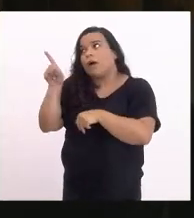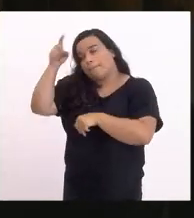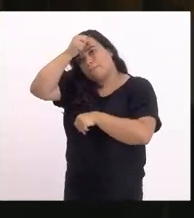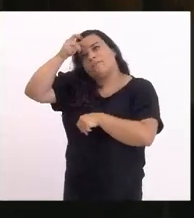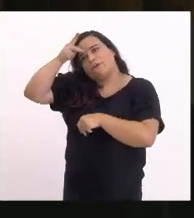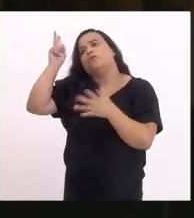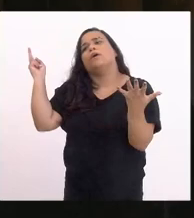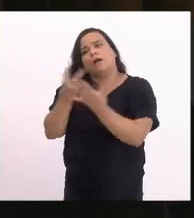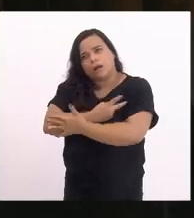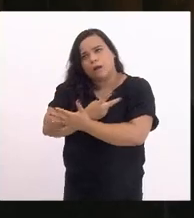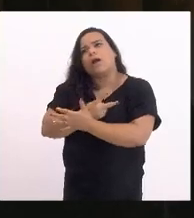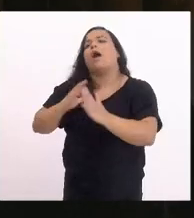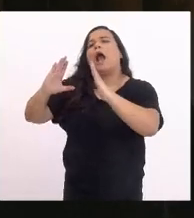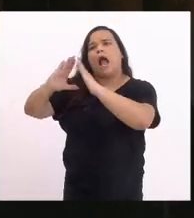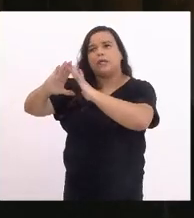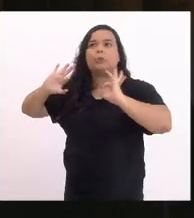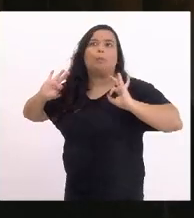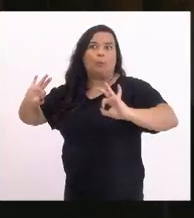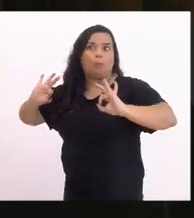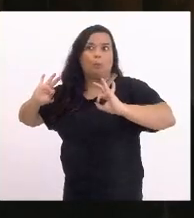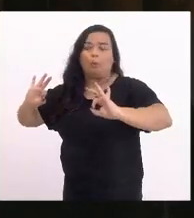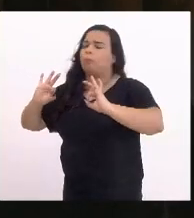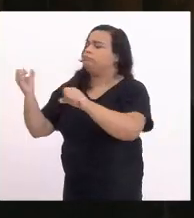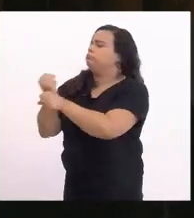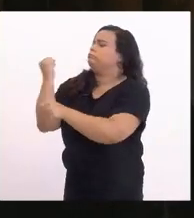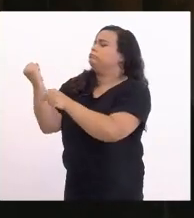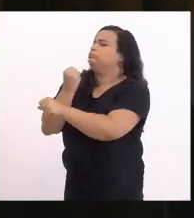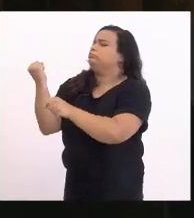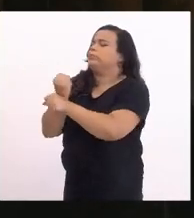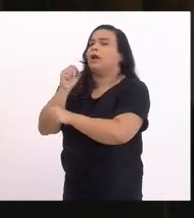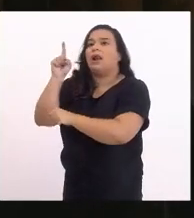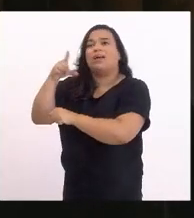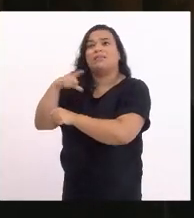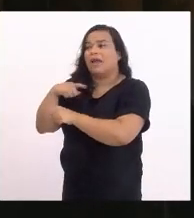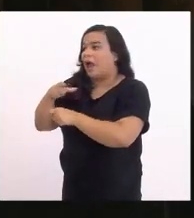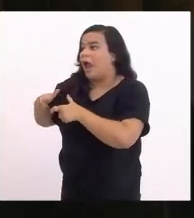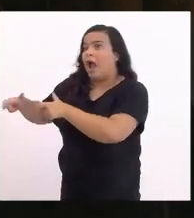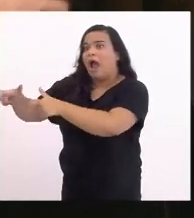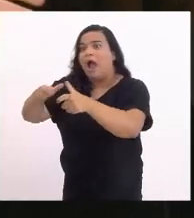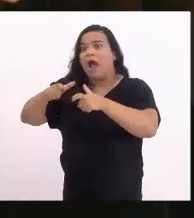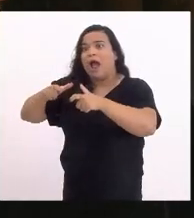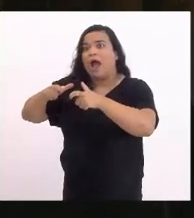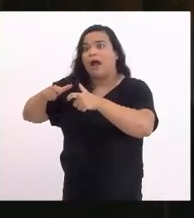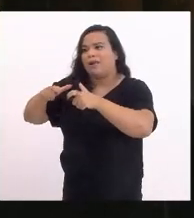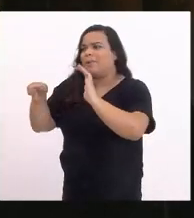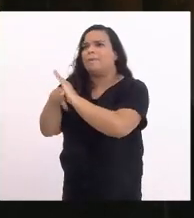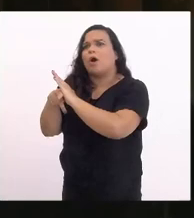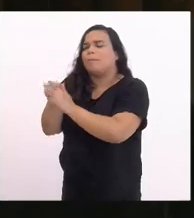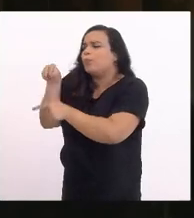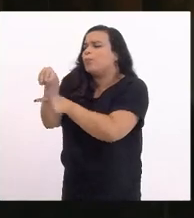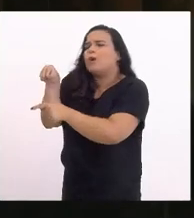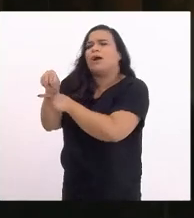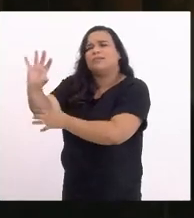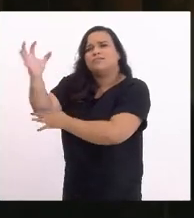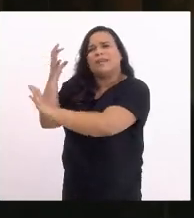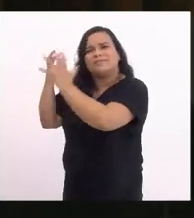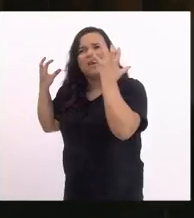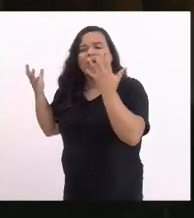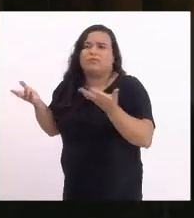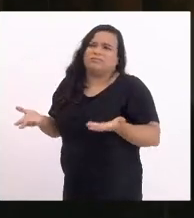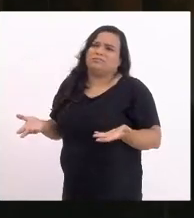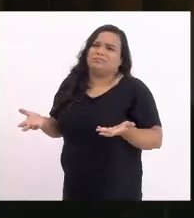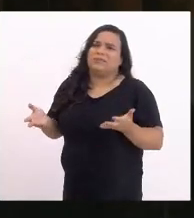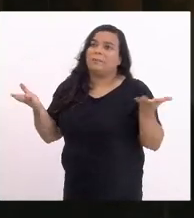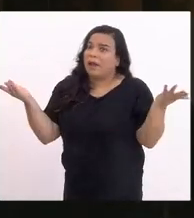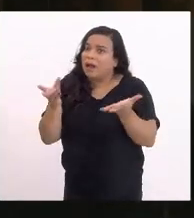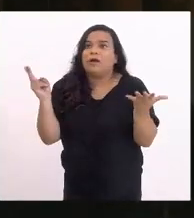estão sendo construídos em reservas ambientais. Só que nós chegamos agora a um ponto que é incontrolável. E com um agravante, a